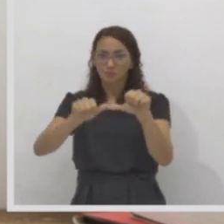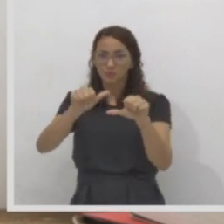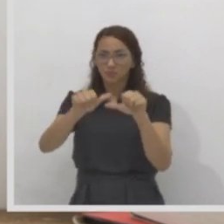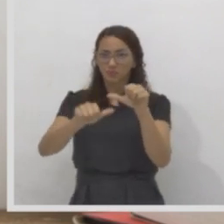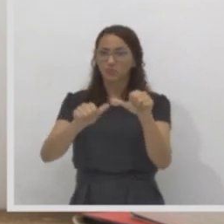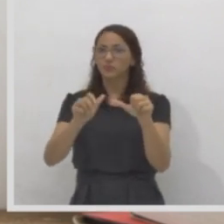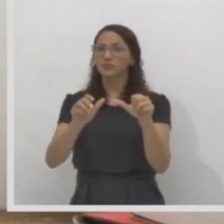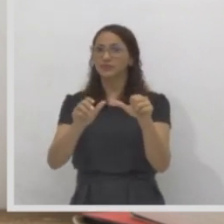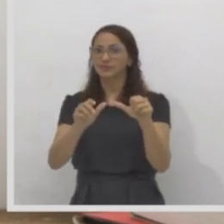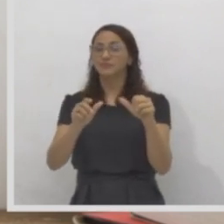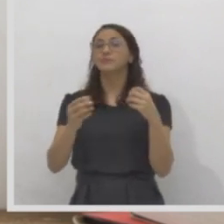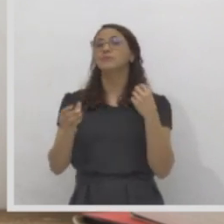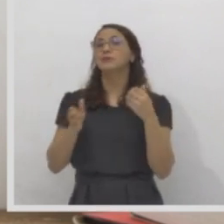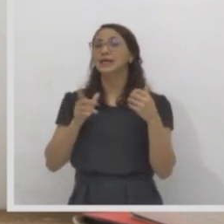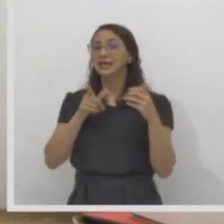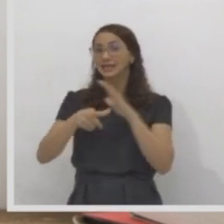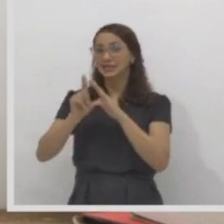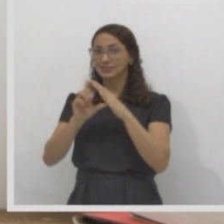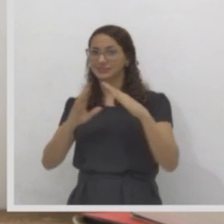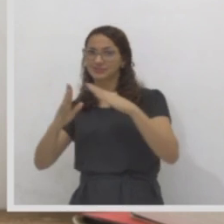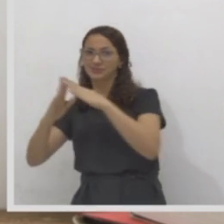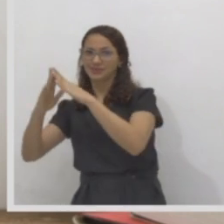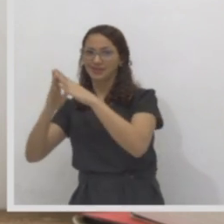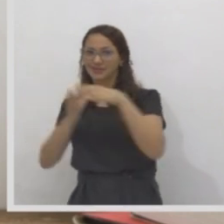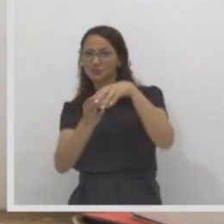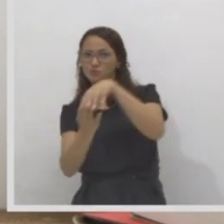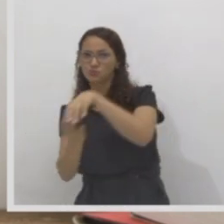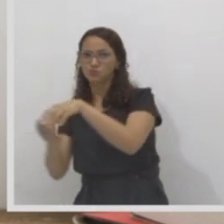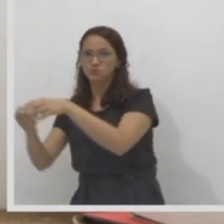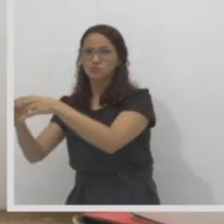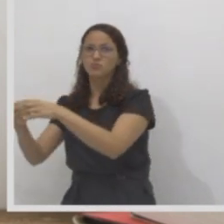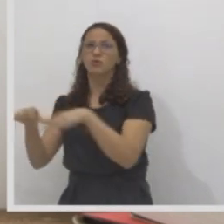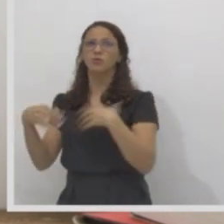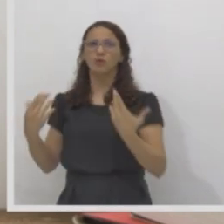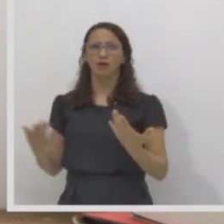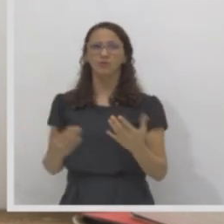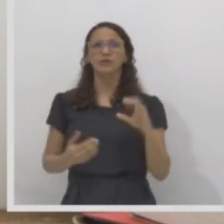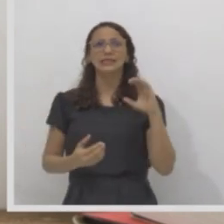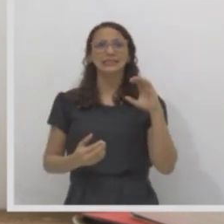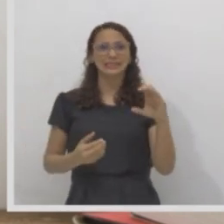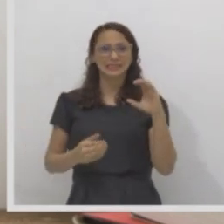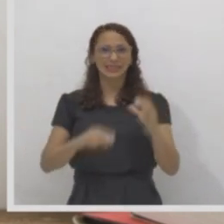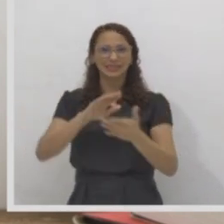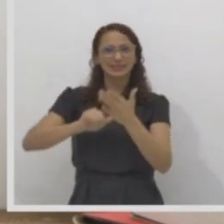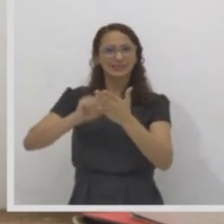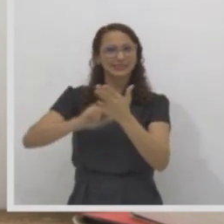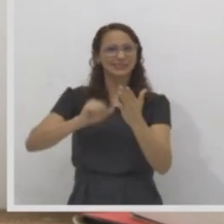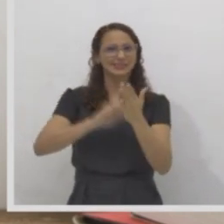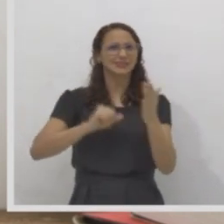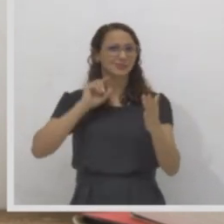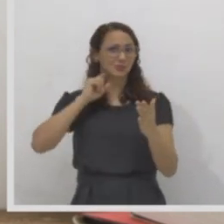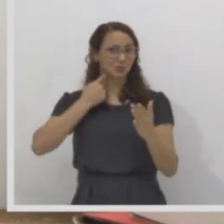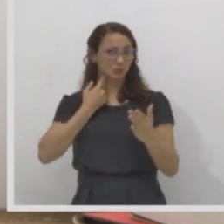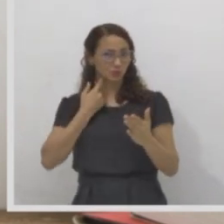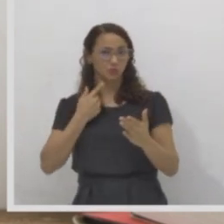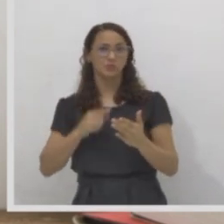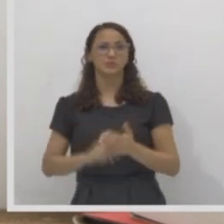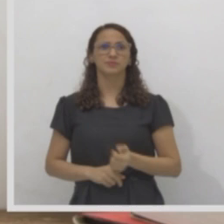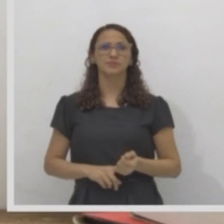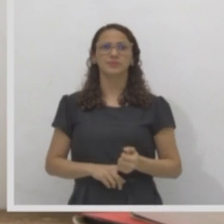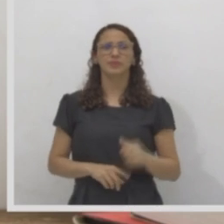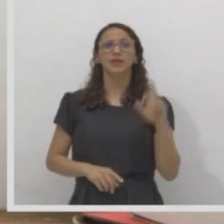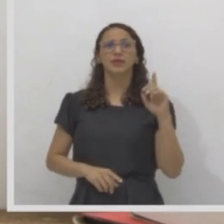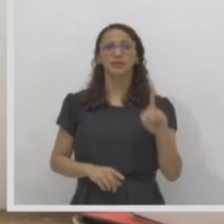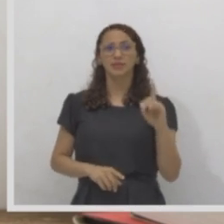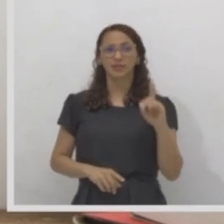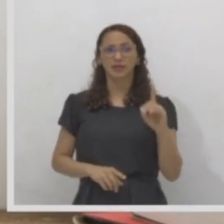C, possibilita retirar as impurezas da água, mas não elimina substâncias tóxicas. E letra D, substância